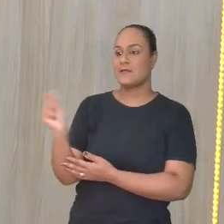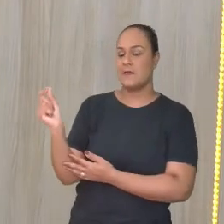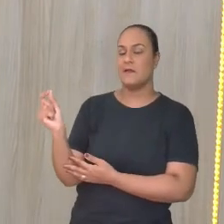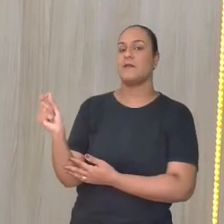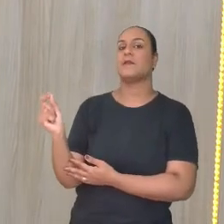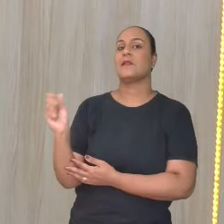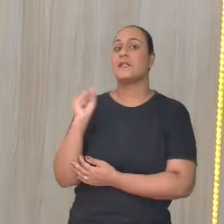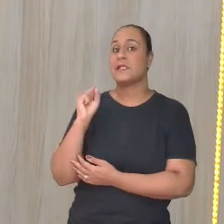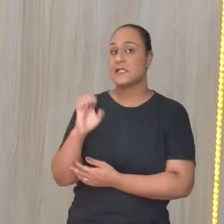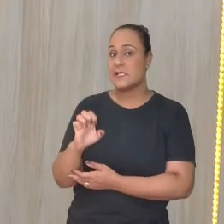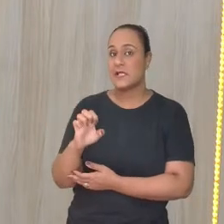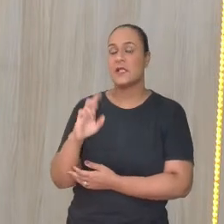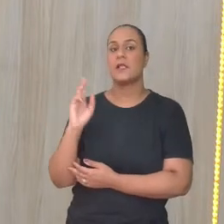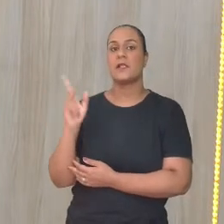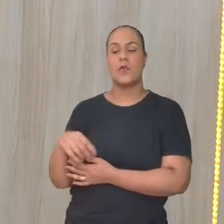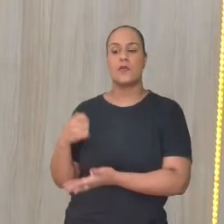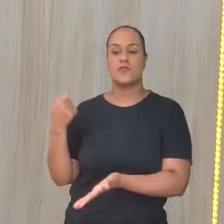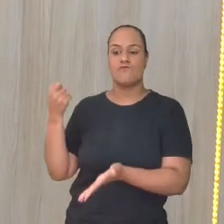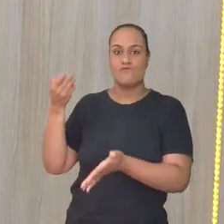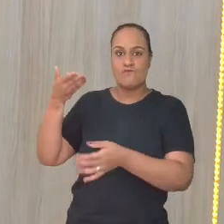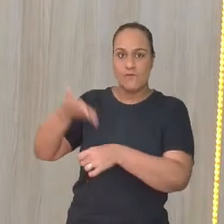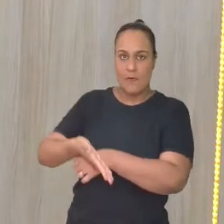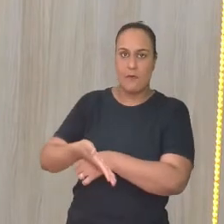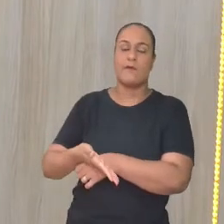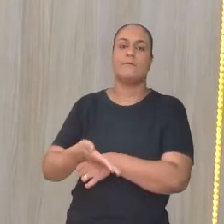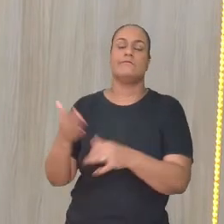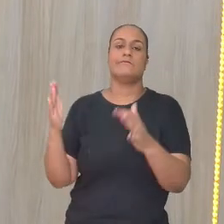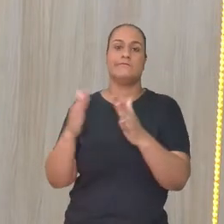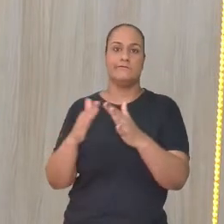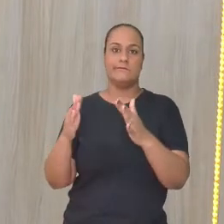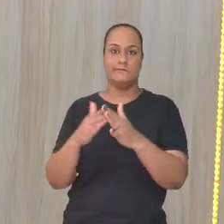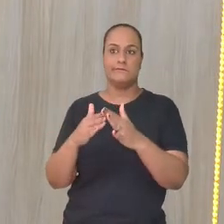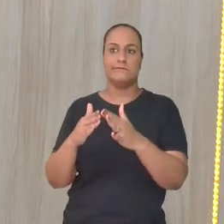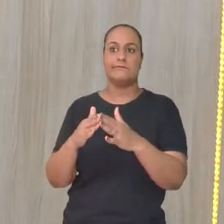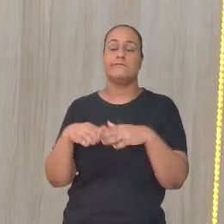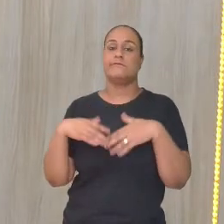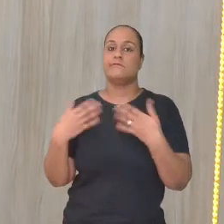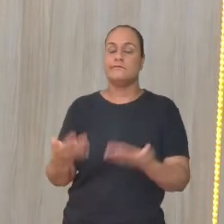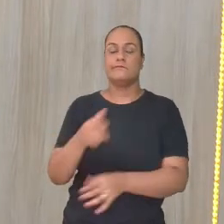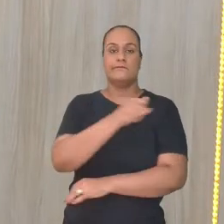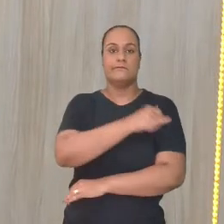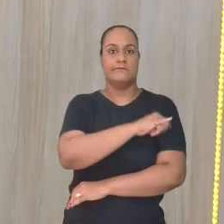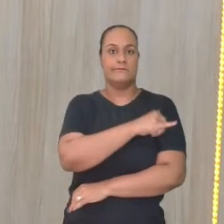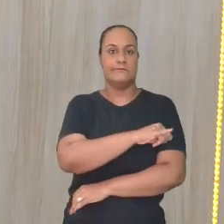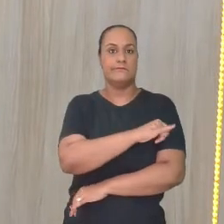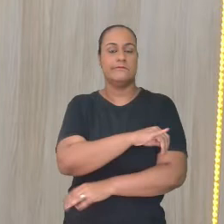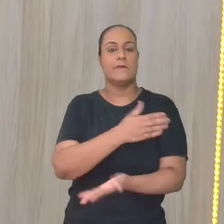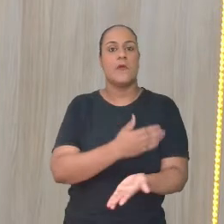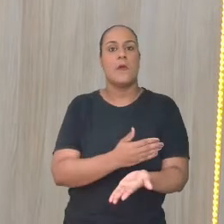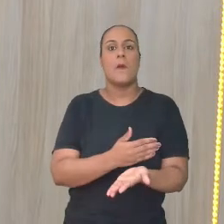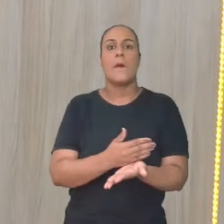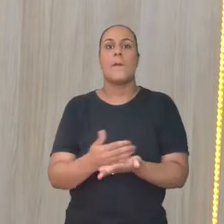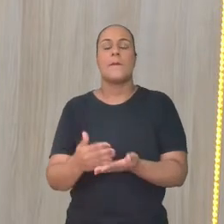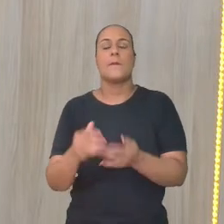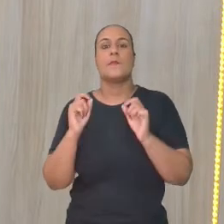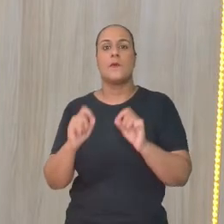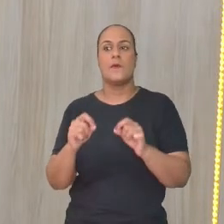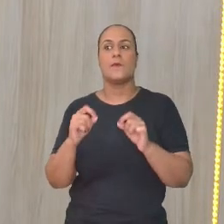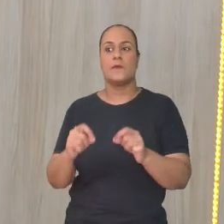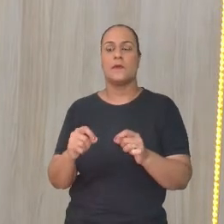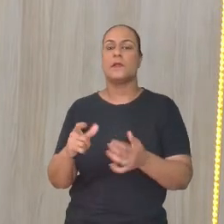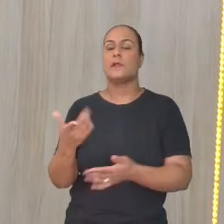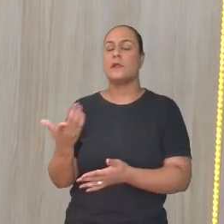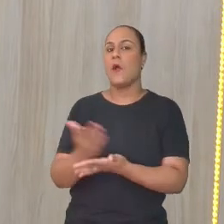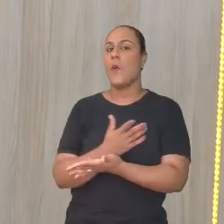retirar, senão eles ocupavam. Vejam só. Né? Então, o Rio de Janeiro começa a receber